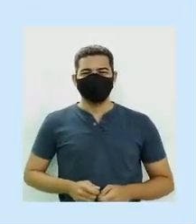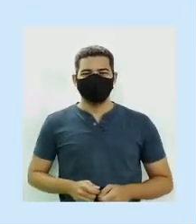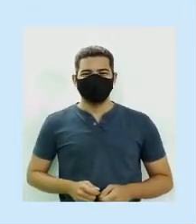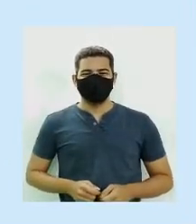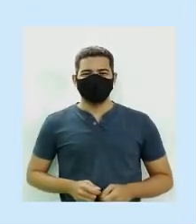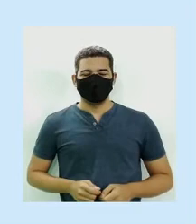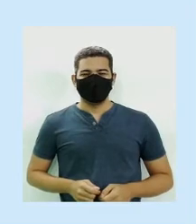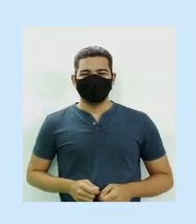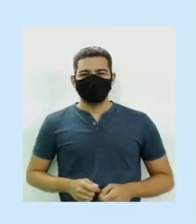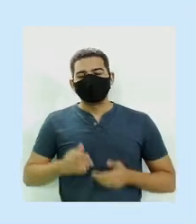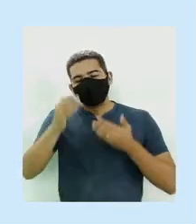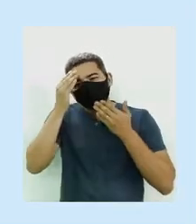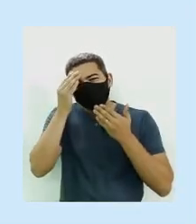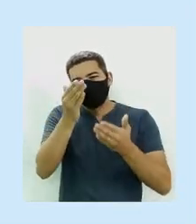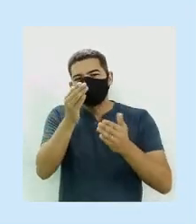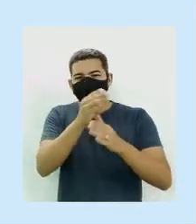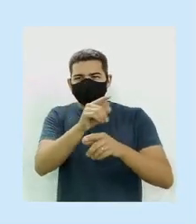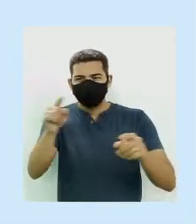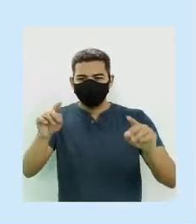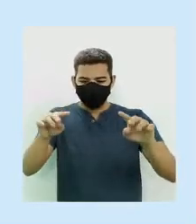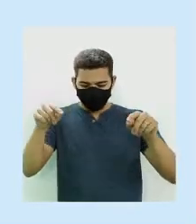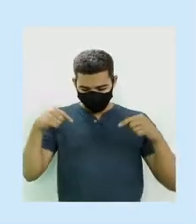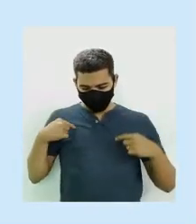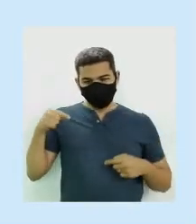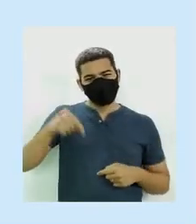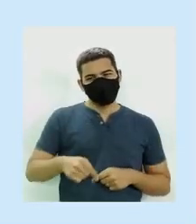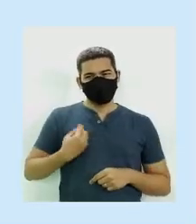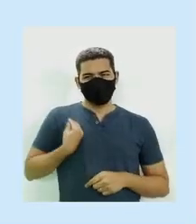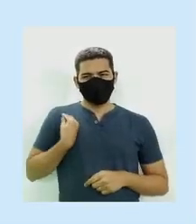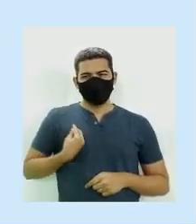a vocês mais uma vez a oportunidade de estar aqui,